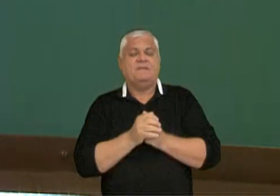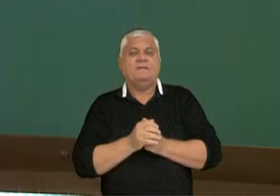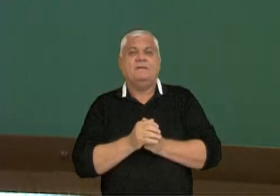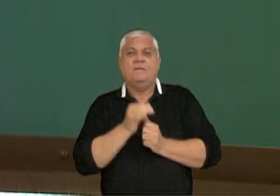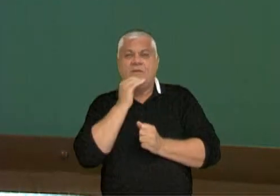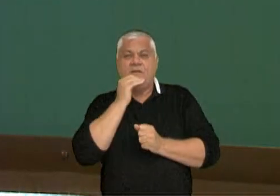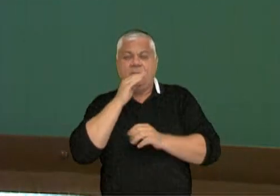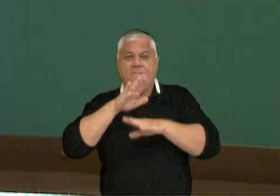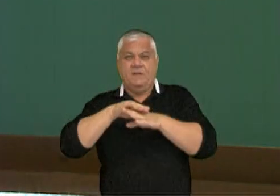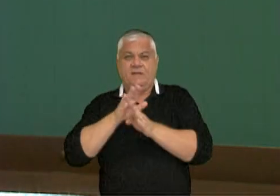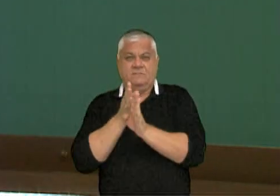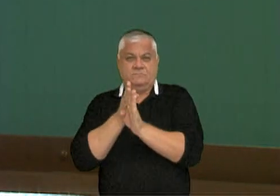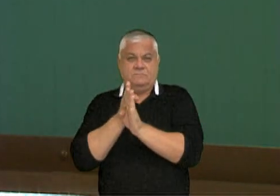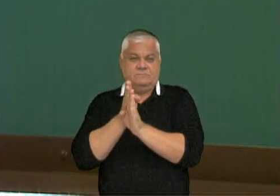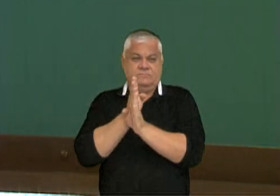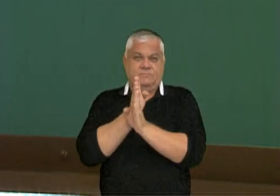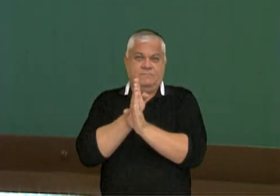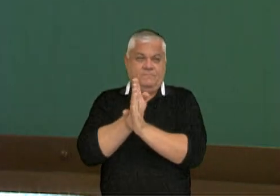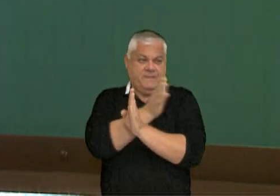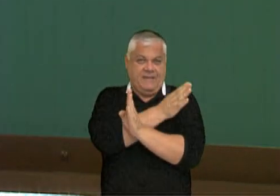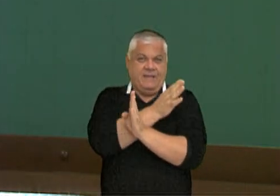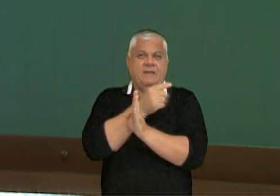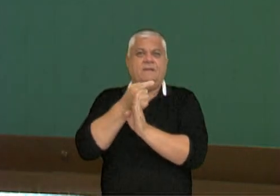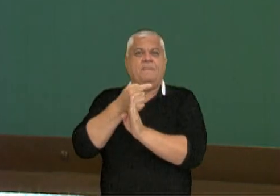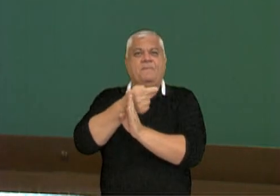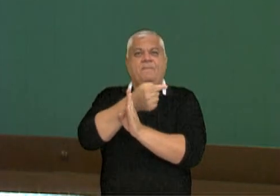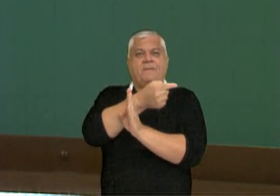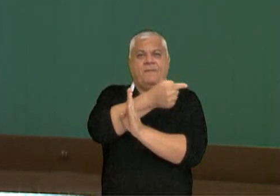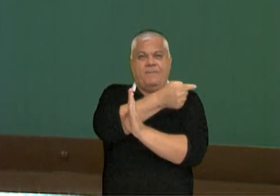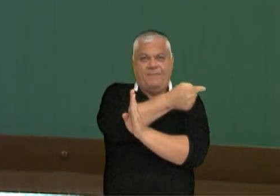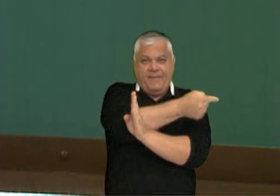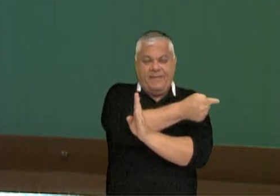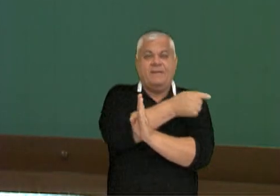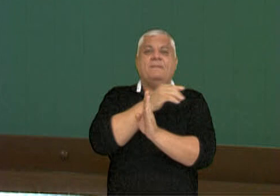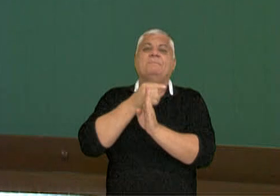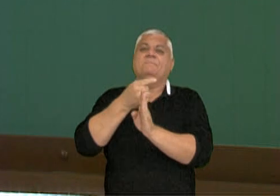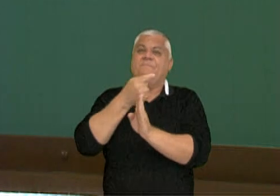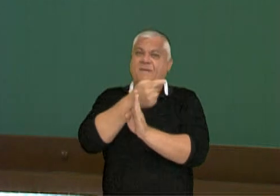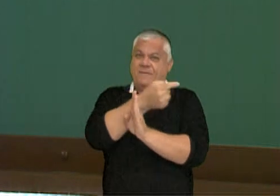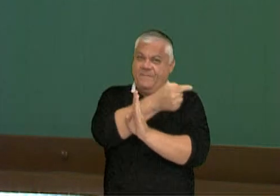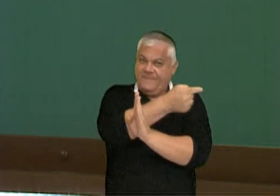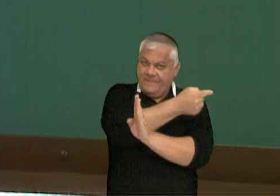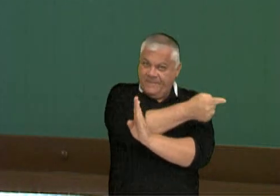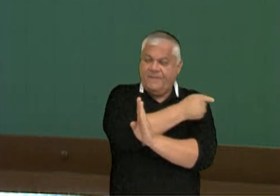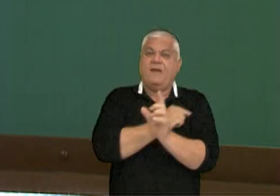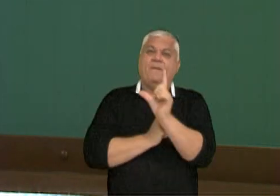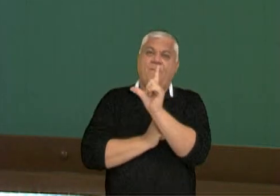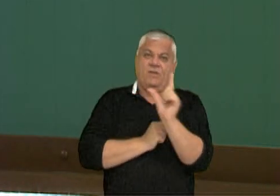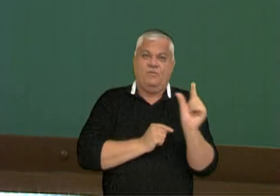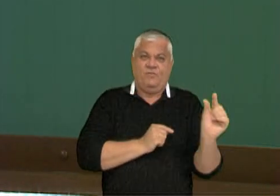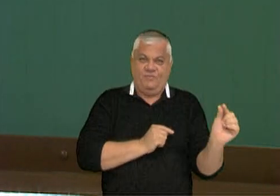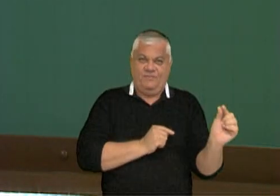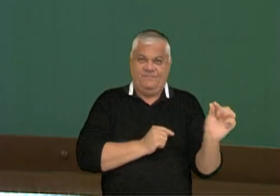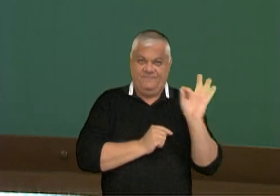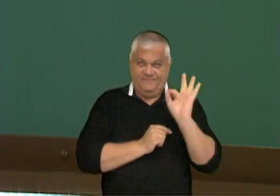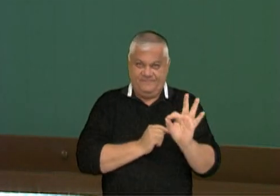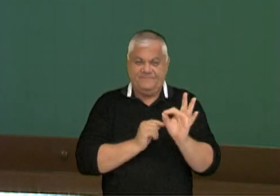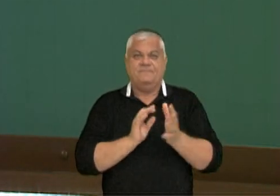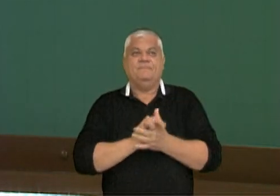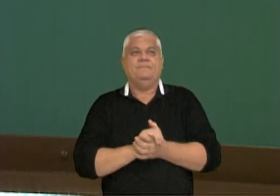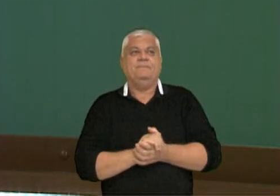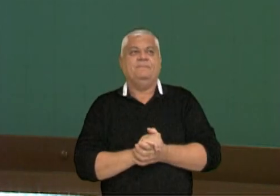à esquerda o número se localiza na reta numérica, menor esse número é. Tudo